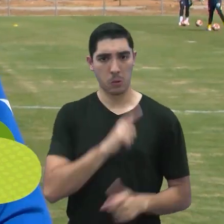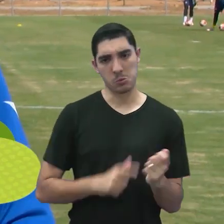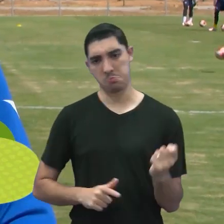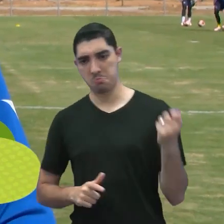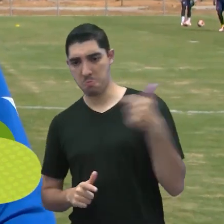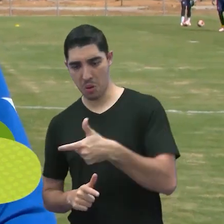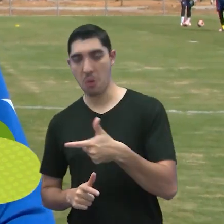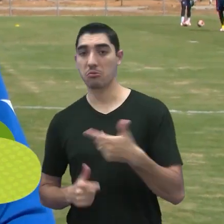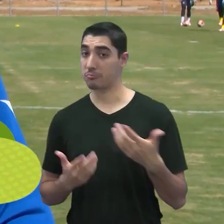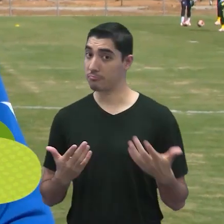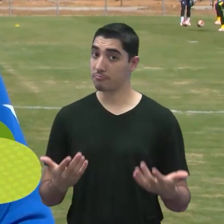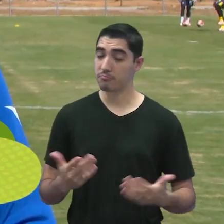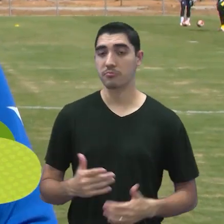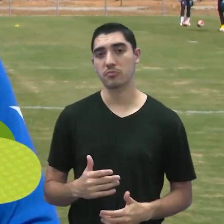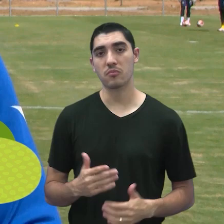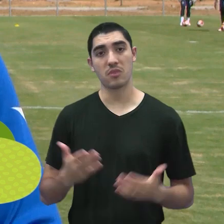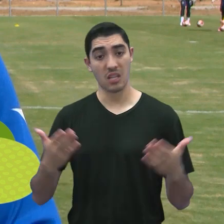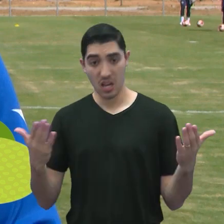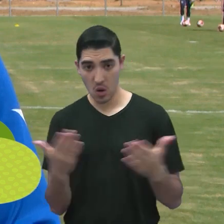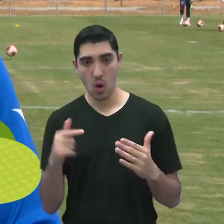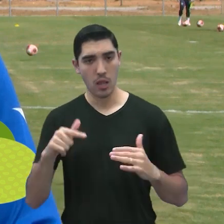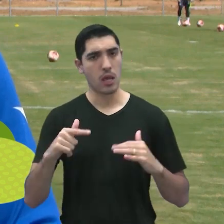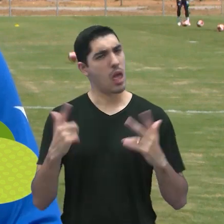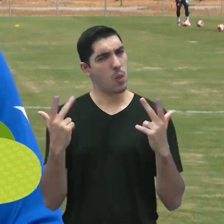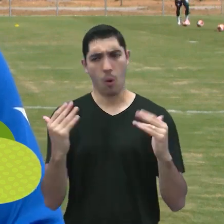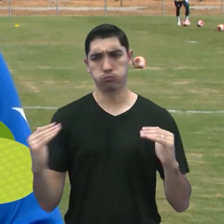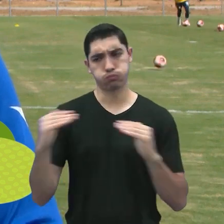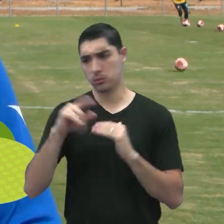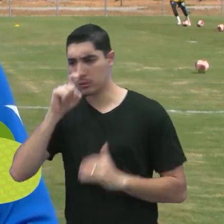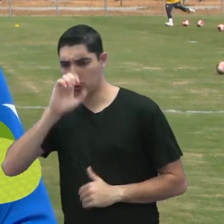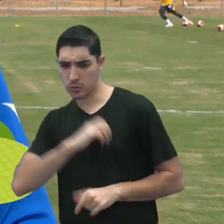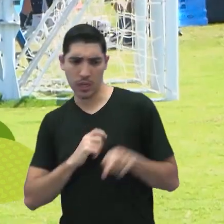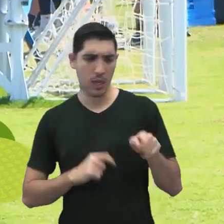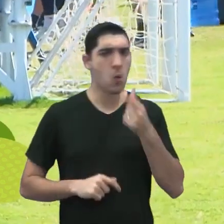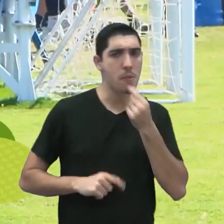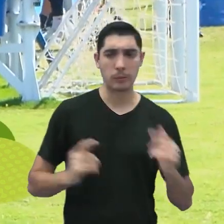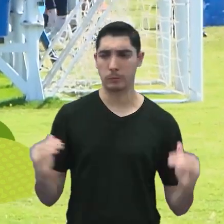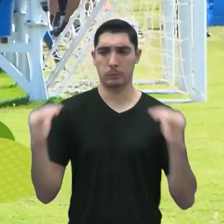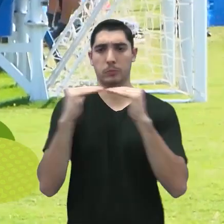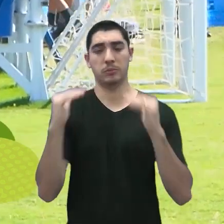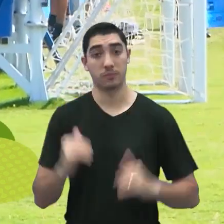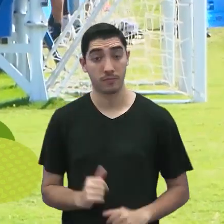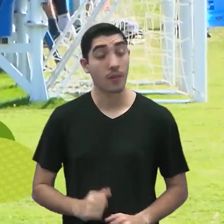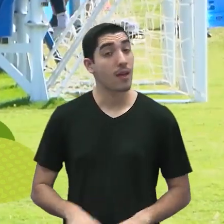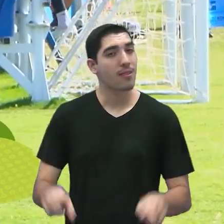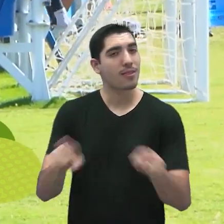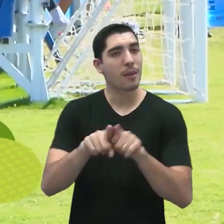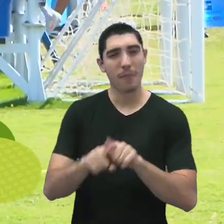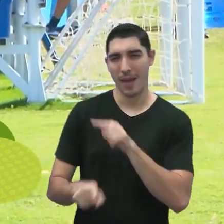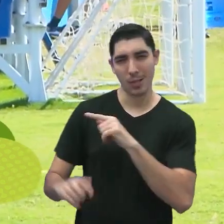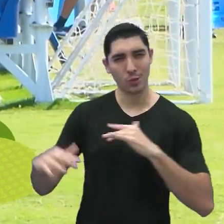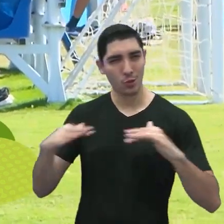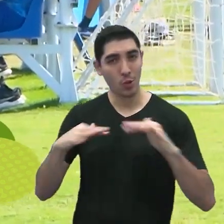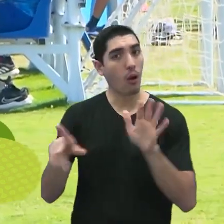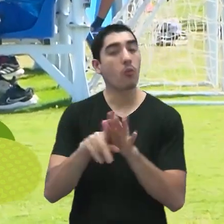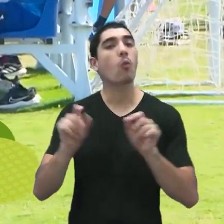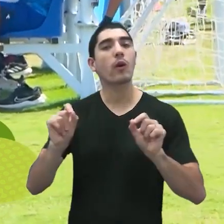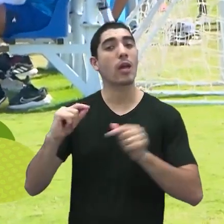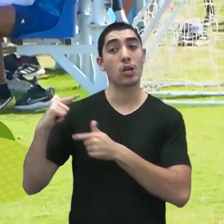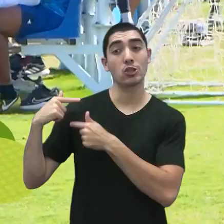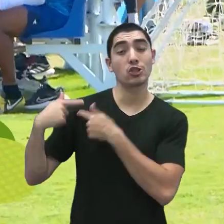Inter de Limeira, reverter uma vantagem, como eu falei antes, e acho que as equipes entram em igualdade de condição. O jogo também marca um encontro